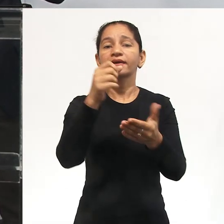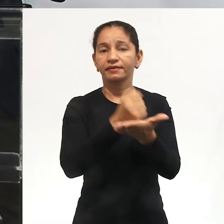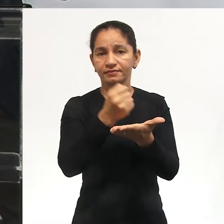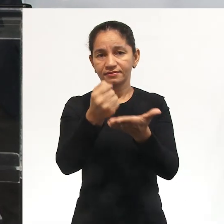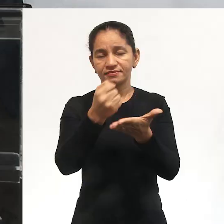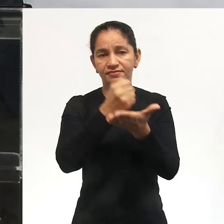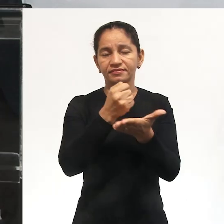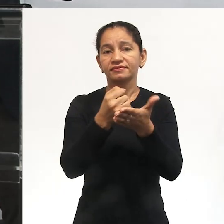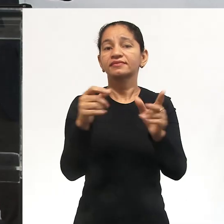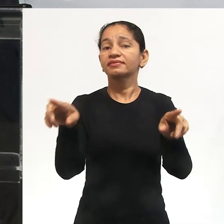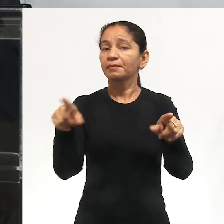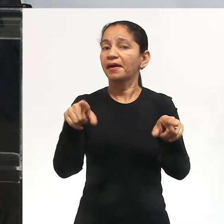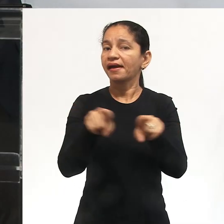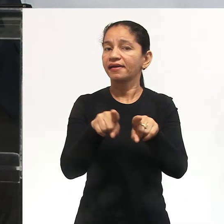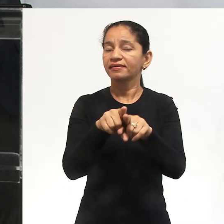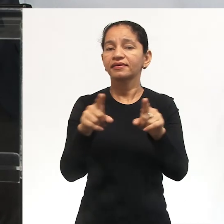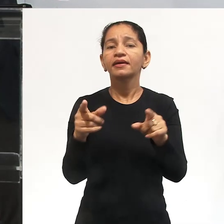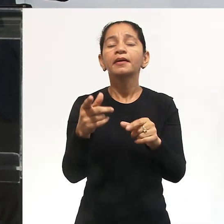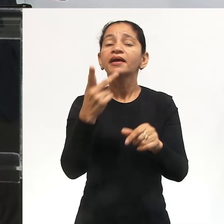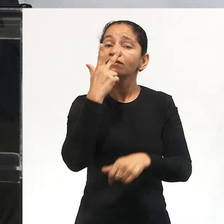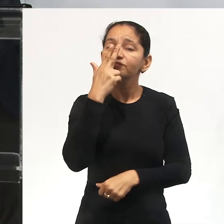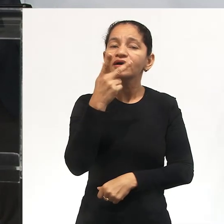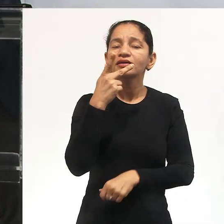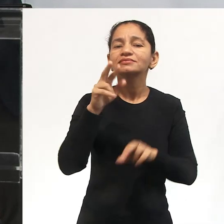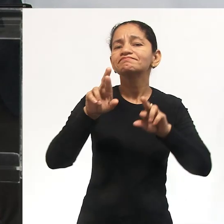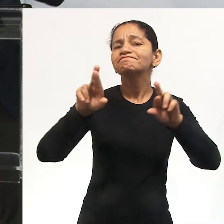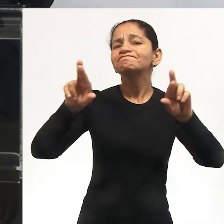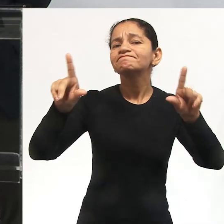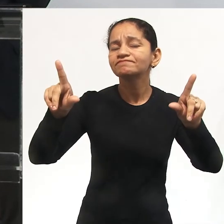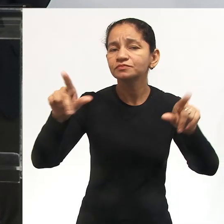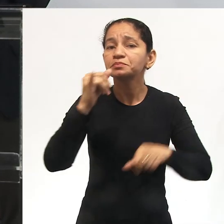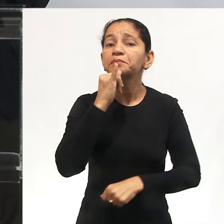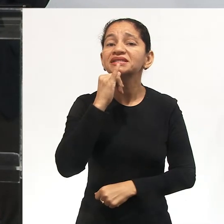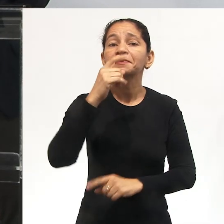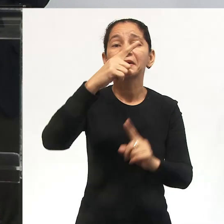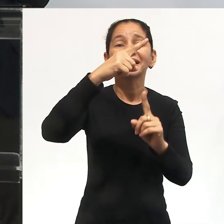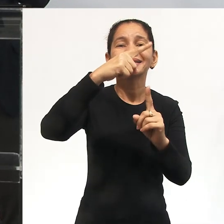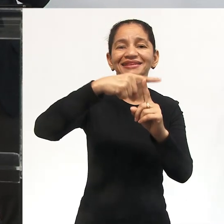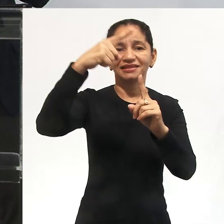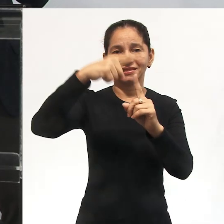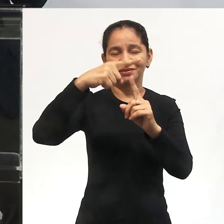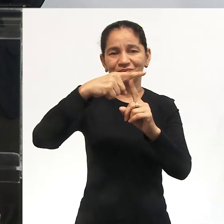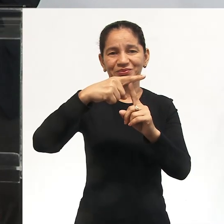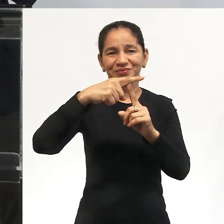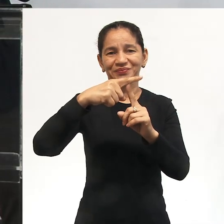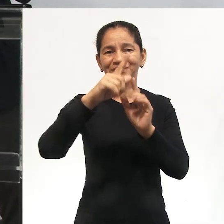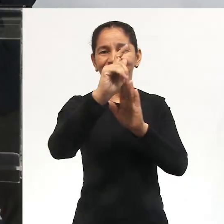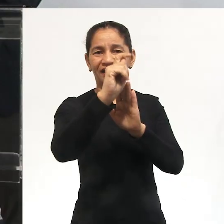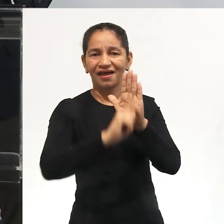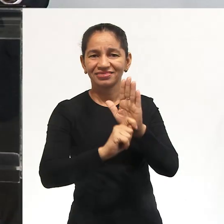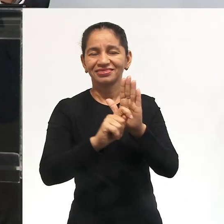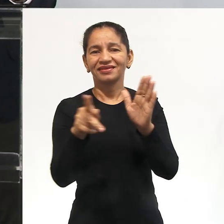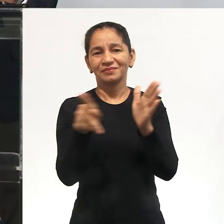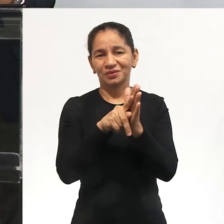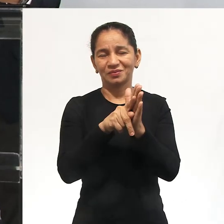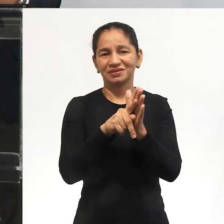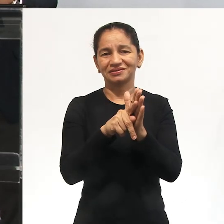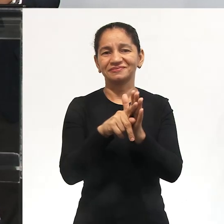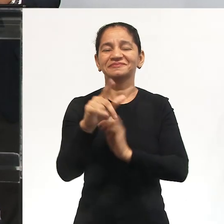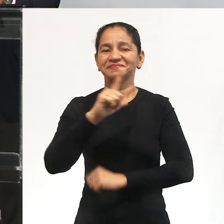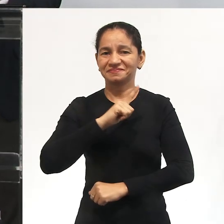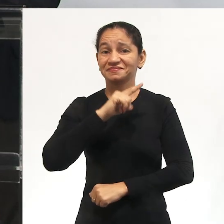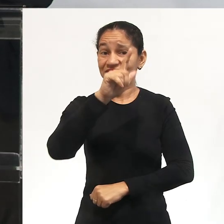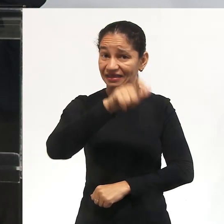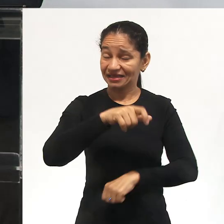contrato, mas há uma diferença crucial aqui, que basicamente é a natureza jurídica deste